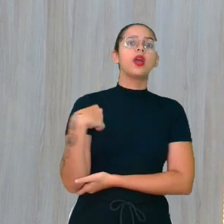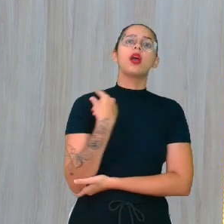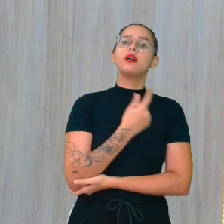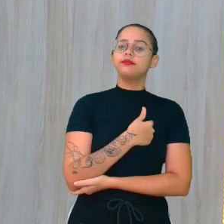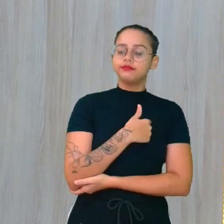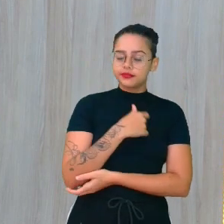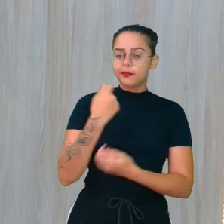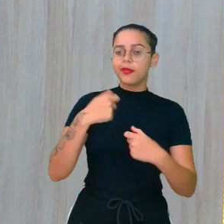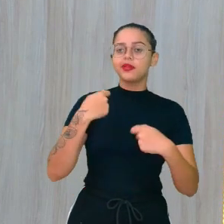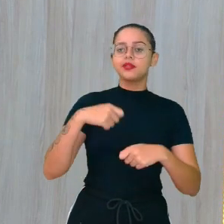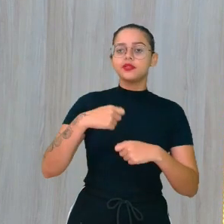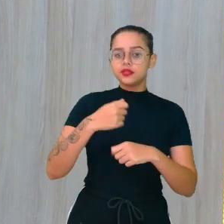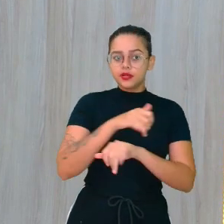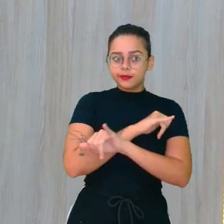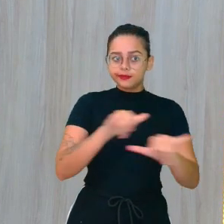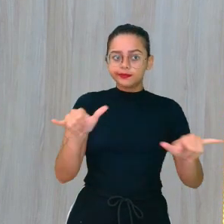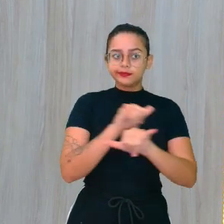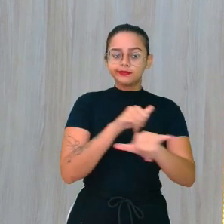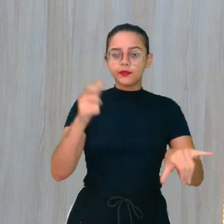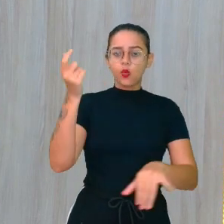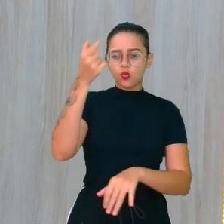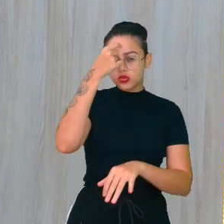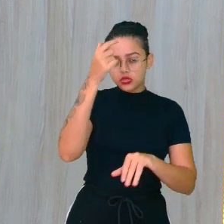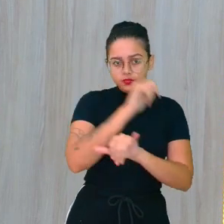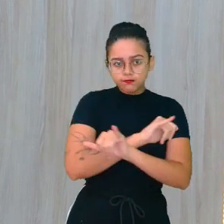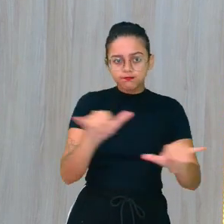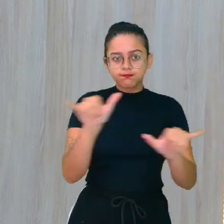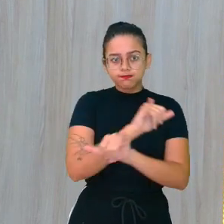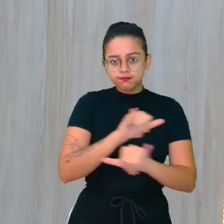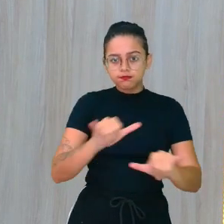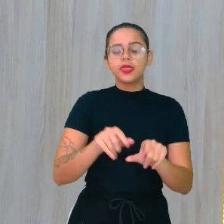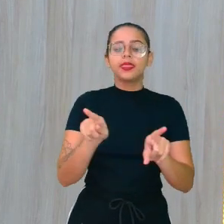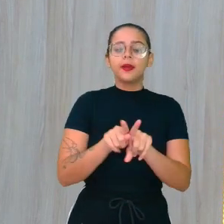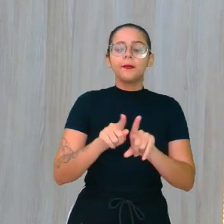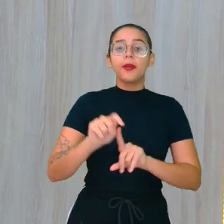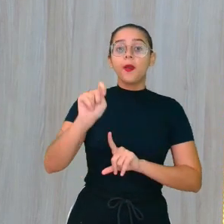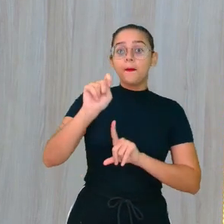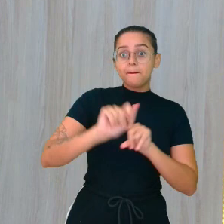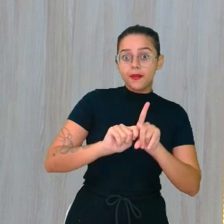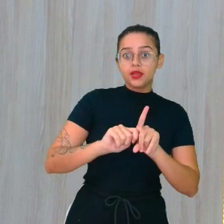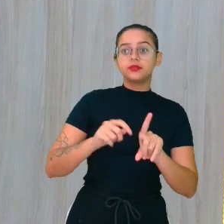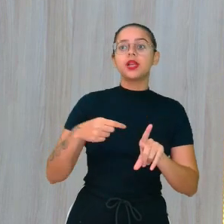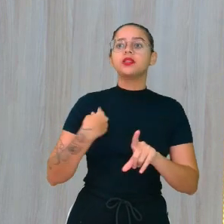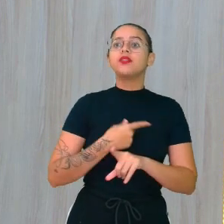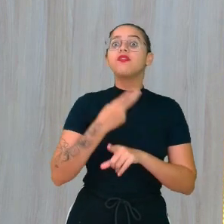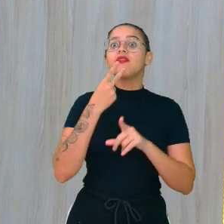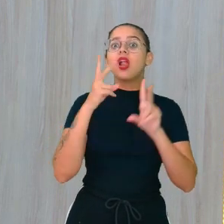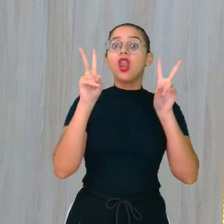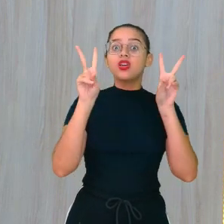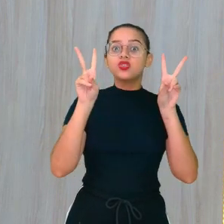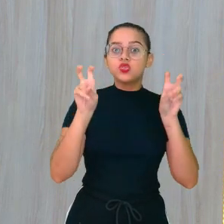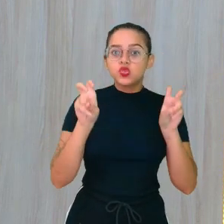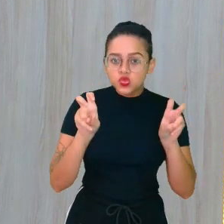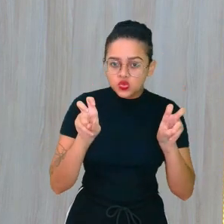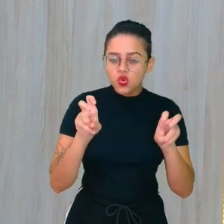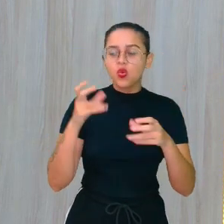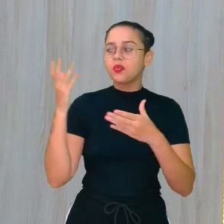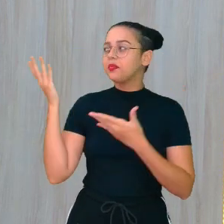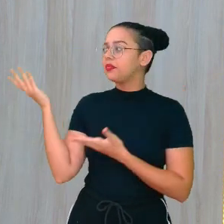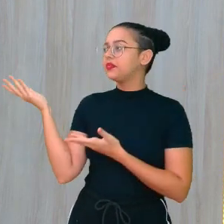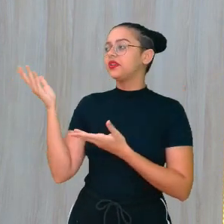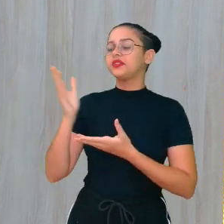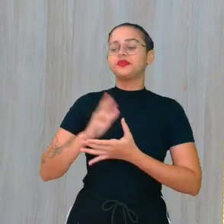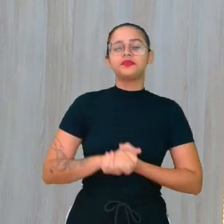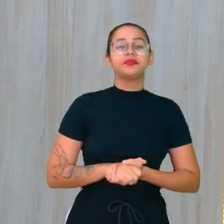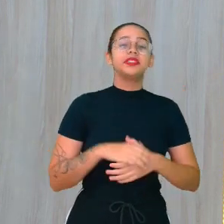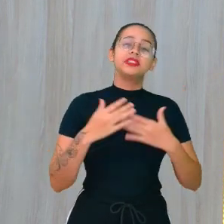conscientiza bastante, é aquele dia que a gente tira, e aquele mês, consequentemente, que a gente tira para falar sobre. E